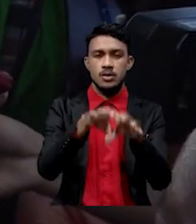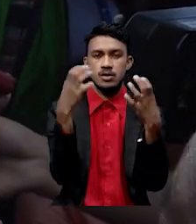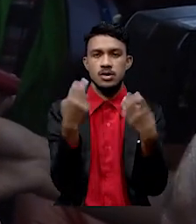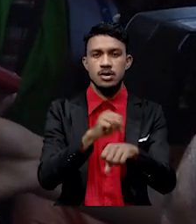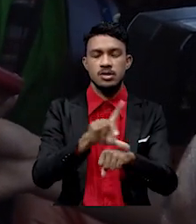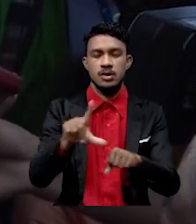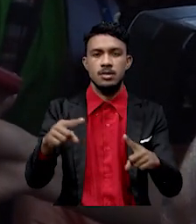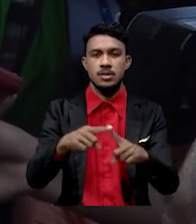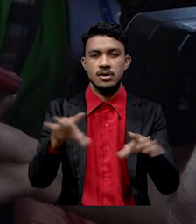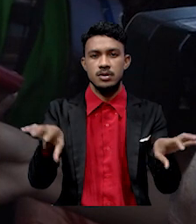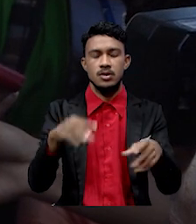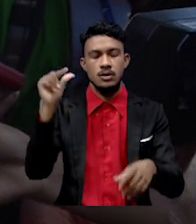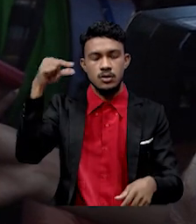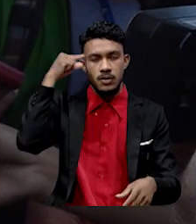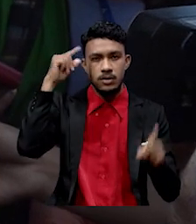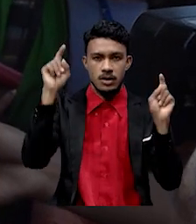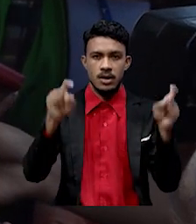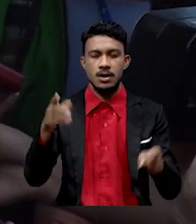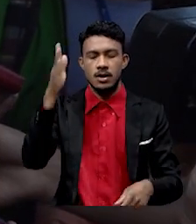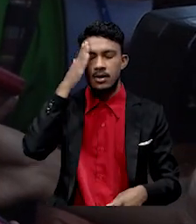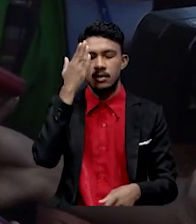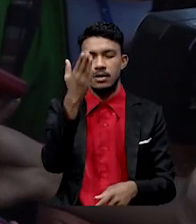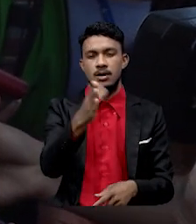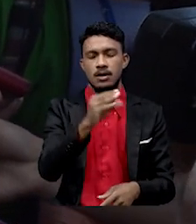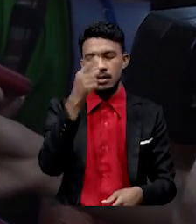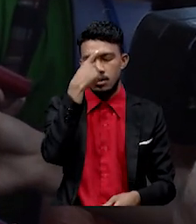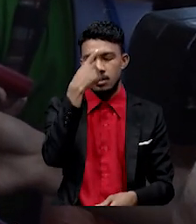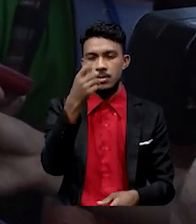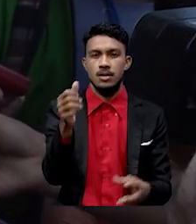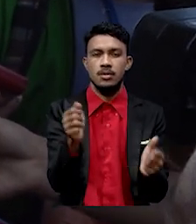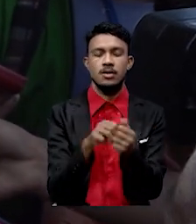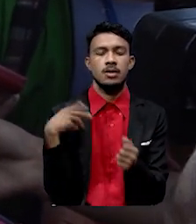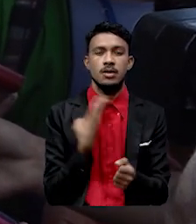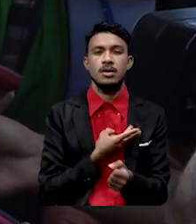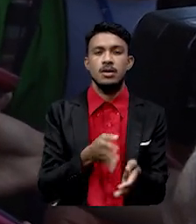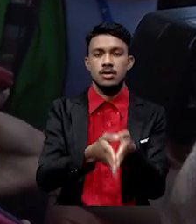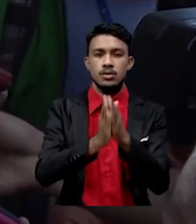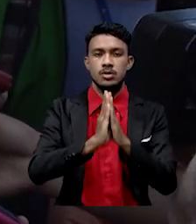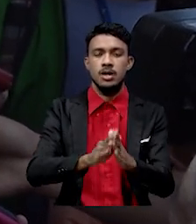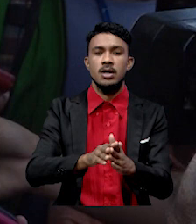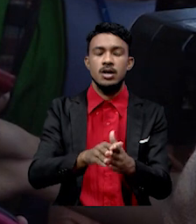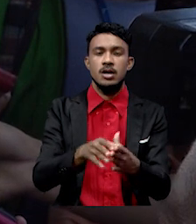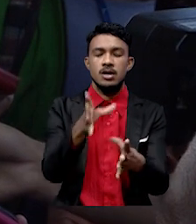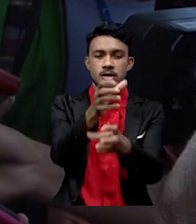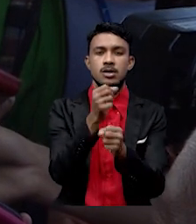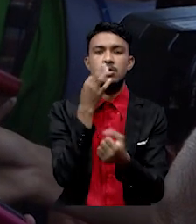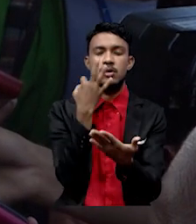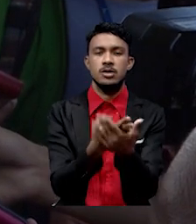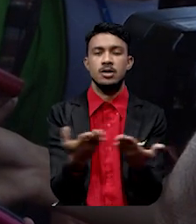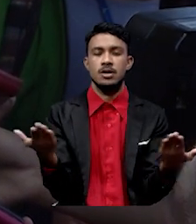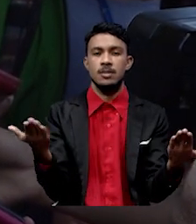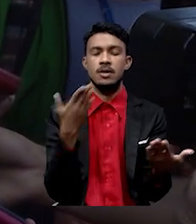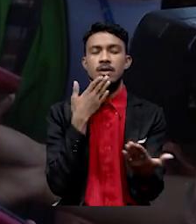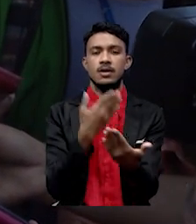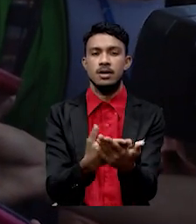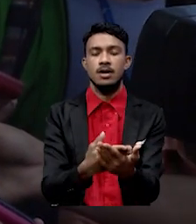Trabalho governo tem considera ainda né tambane maka ita husu salário ne bema digno salário ne bema ka condiso ita